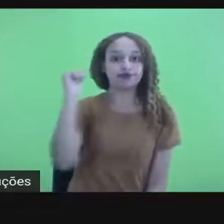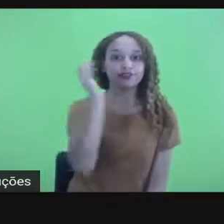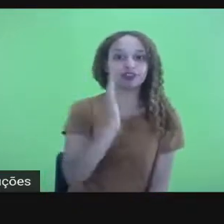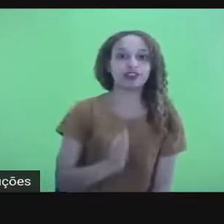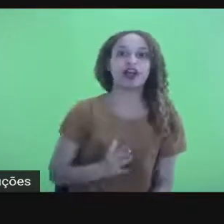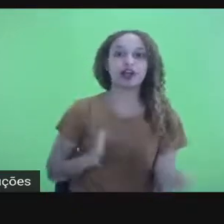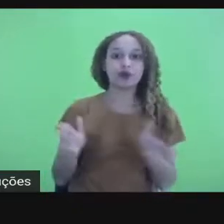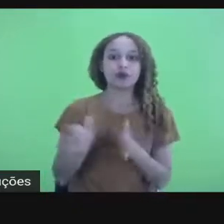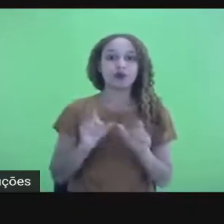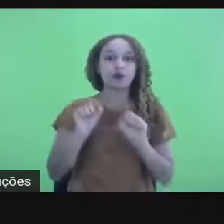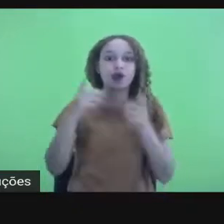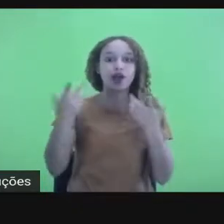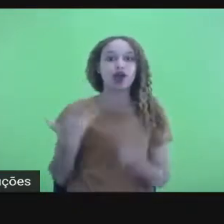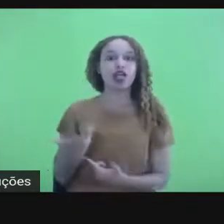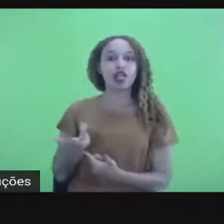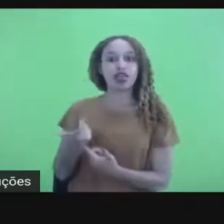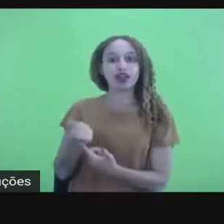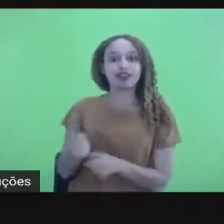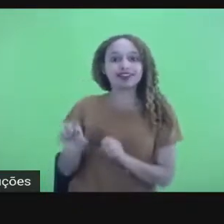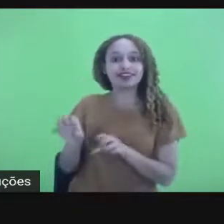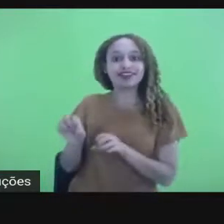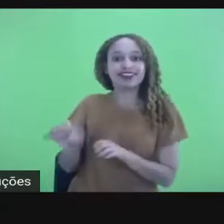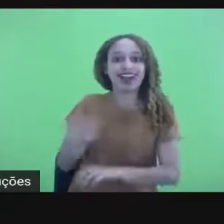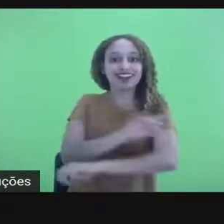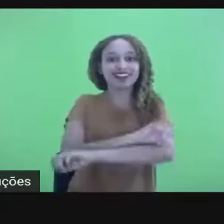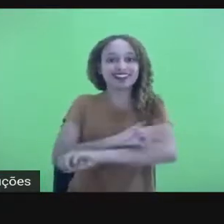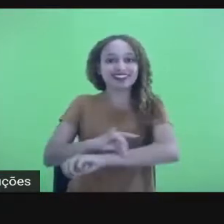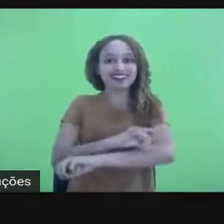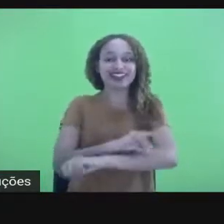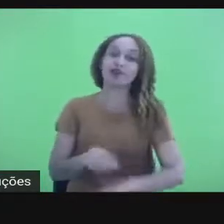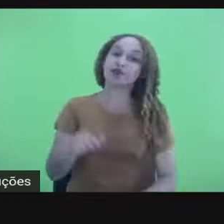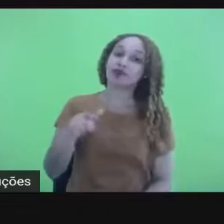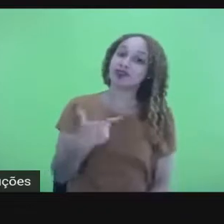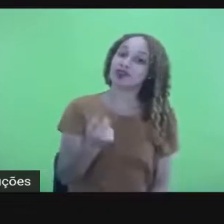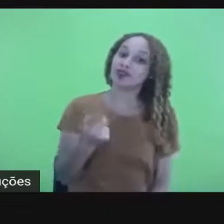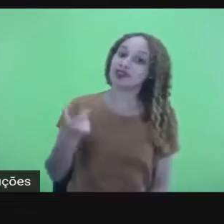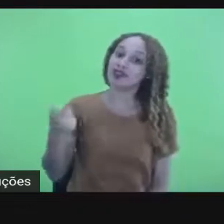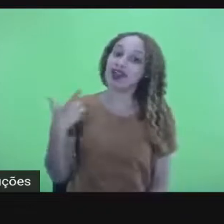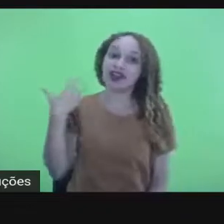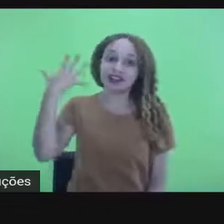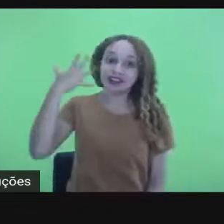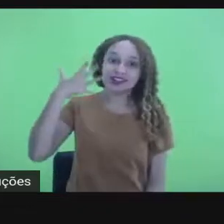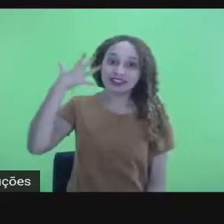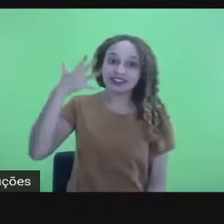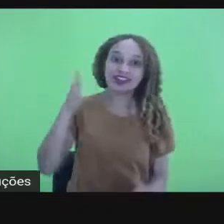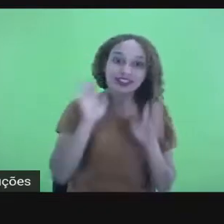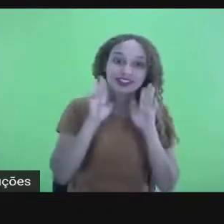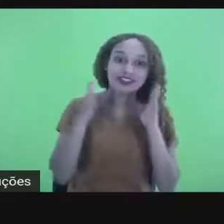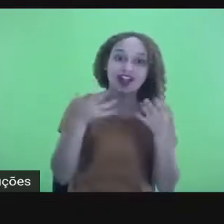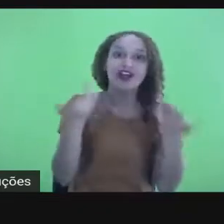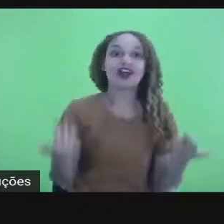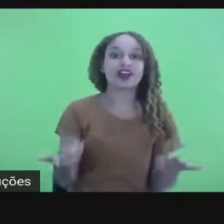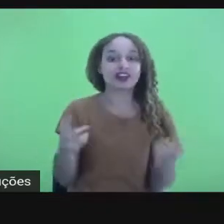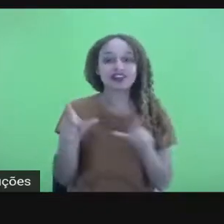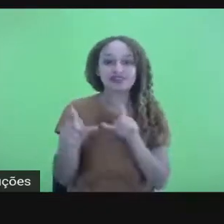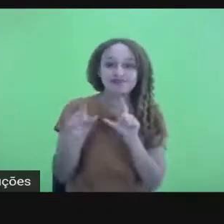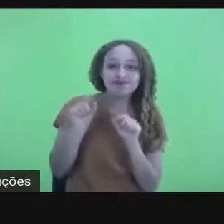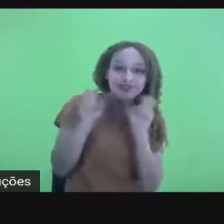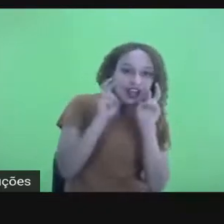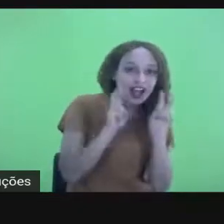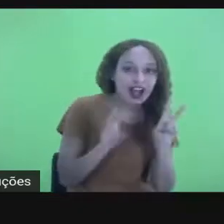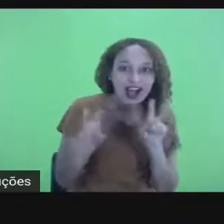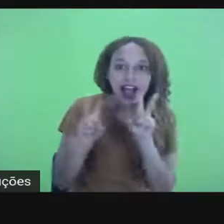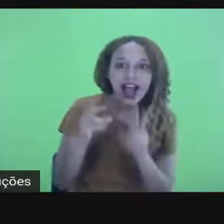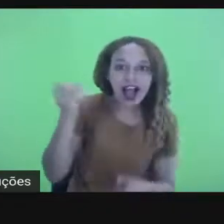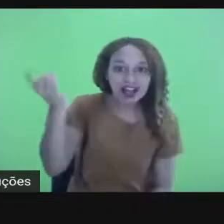educação, arte e arquitetura. Para este ano, o seminário tem confluência com a exposição Casa Carioca, que está montada aqui no